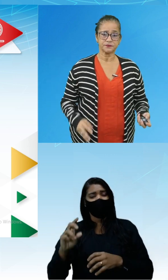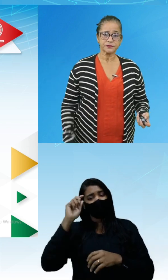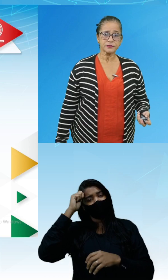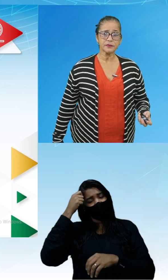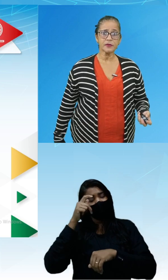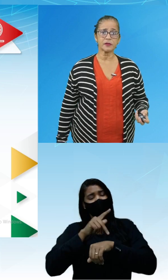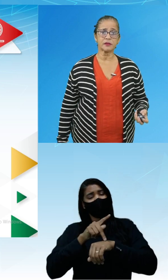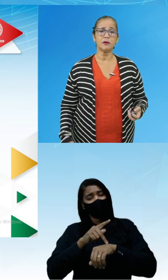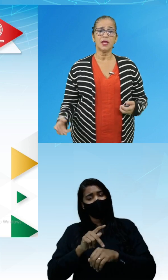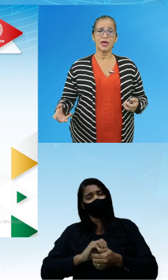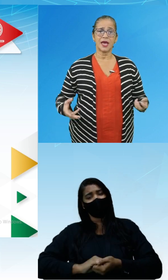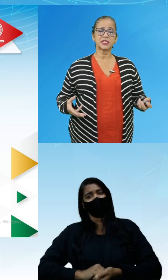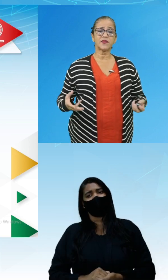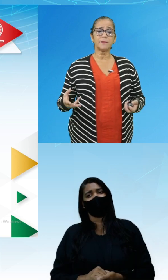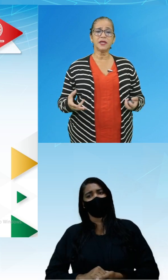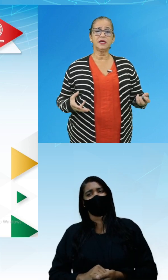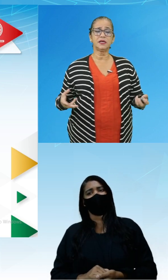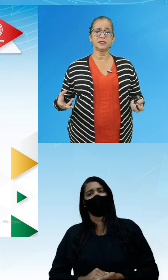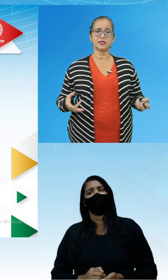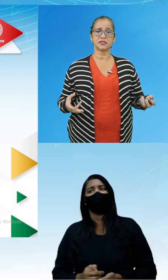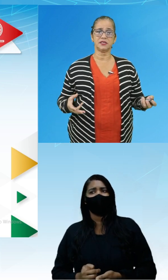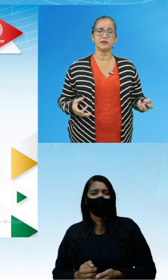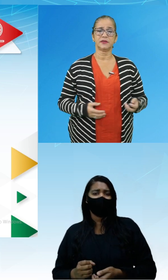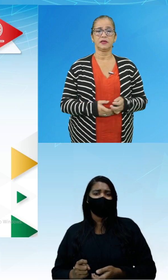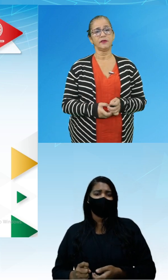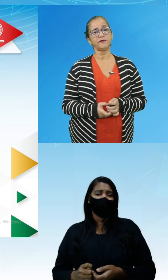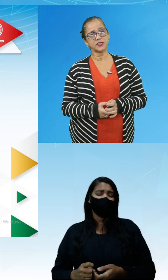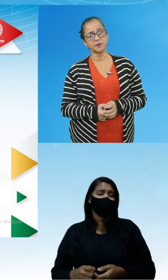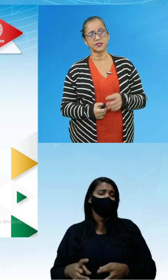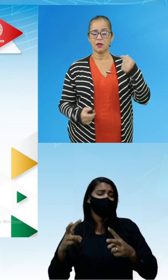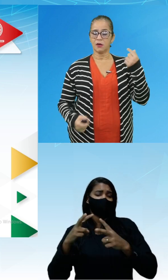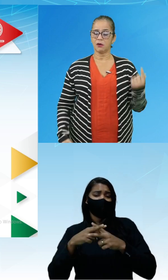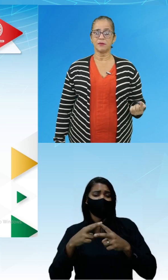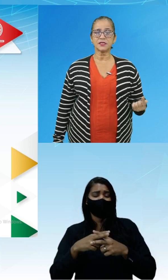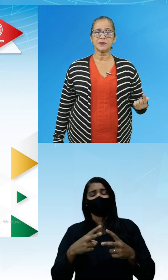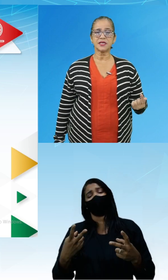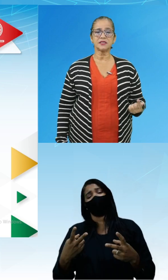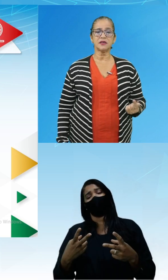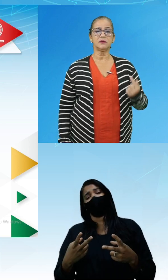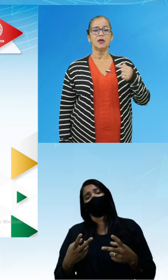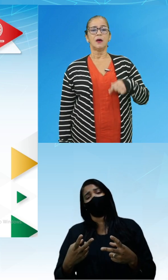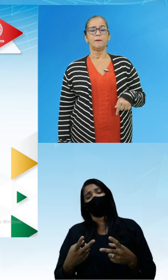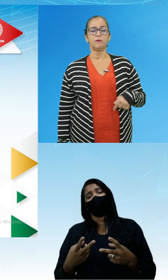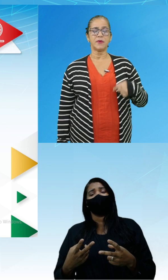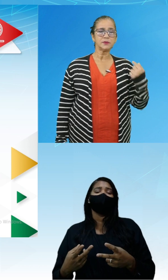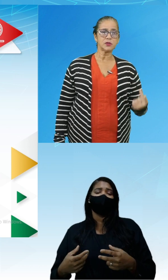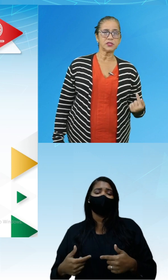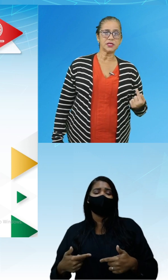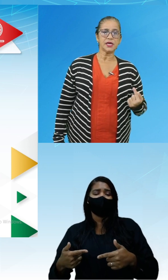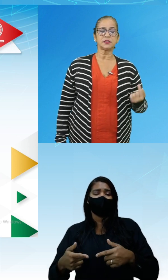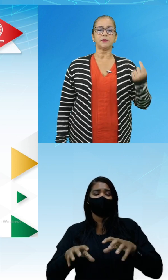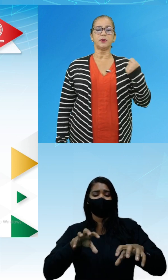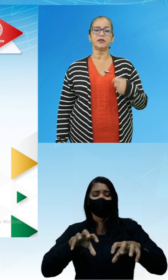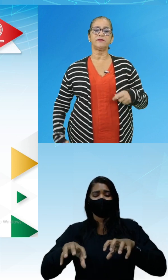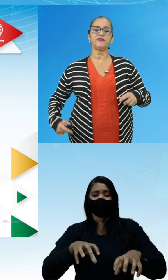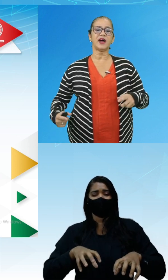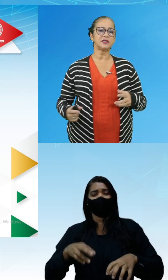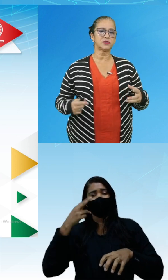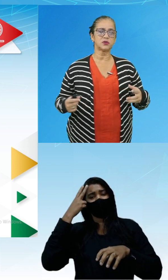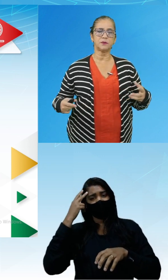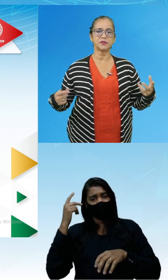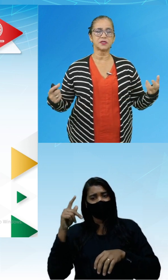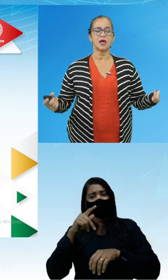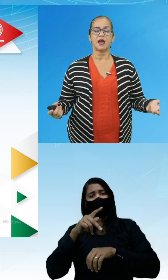africanas. Então, elas vêm brigando entre si, infelizmente. É a mesma nação, um mesmo continente, porém,